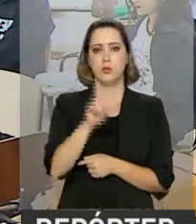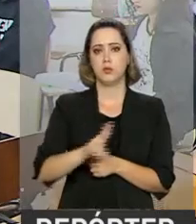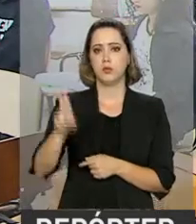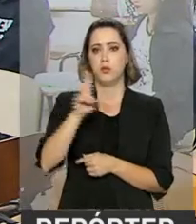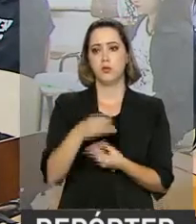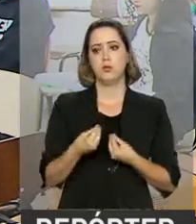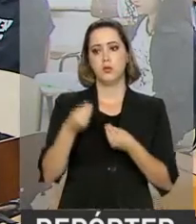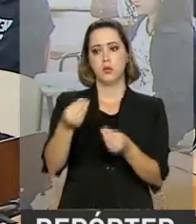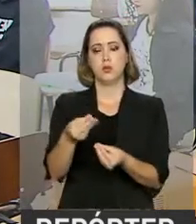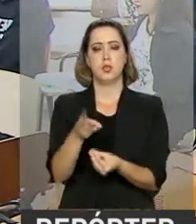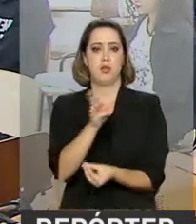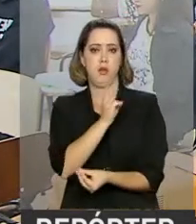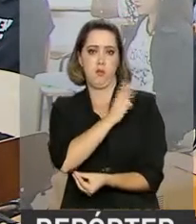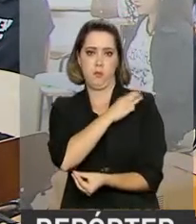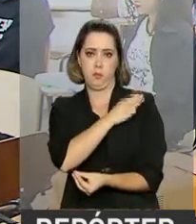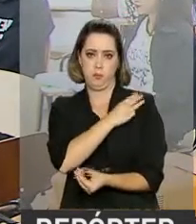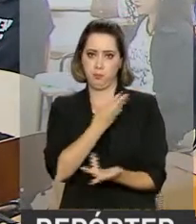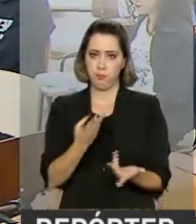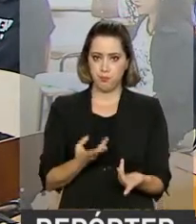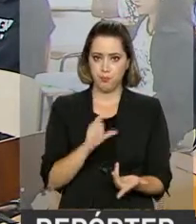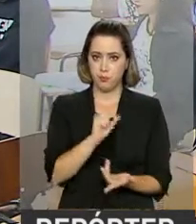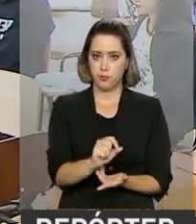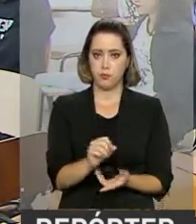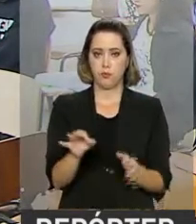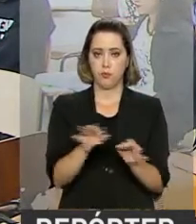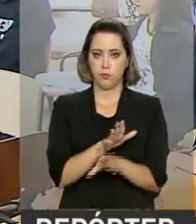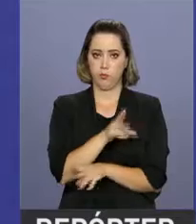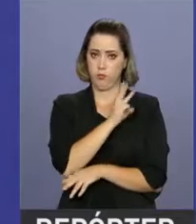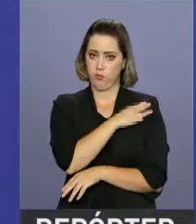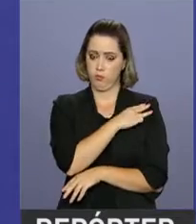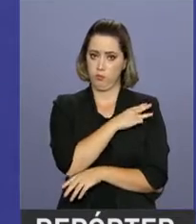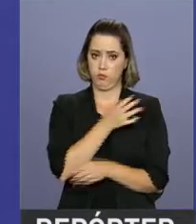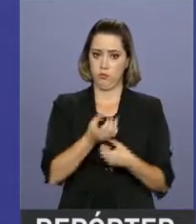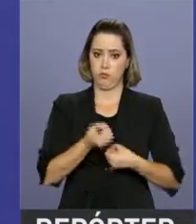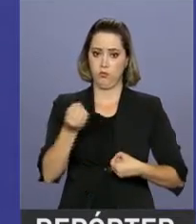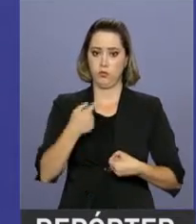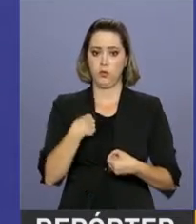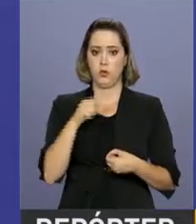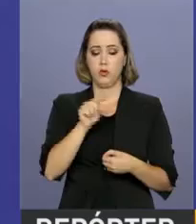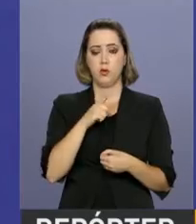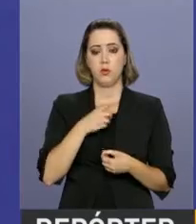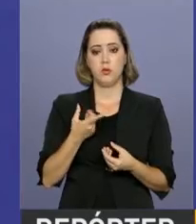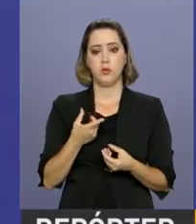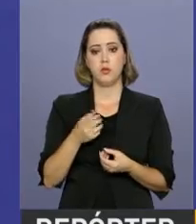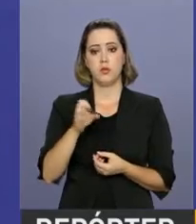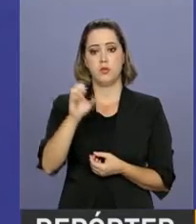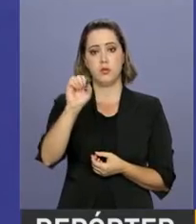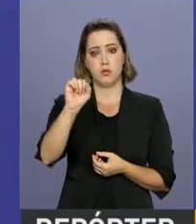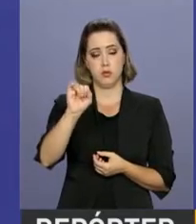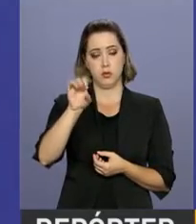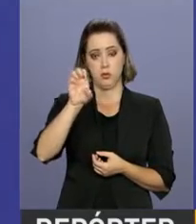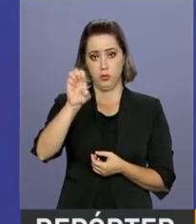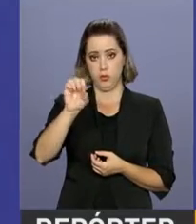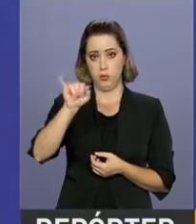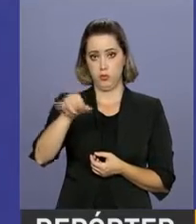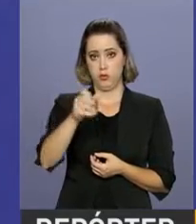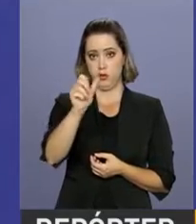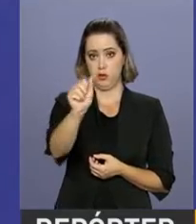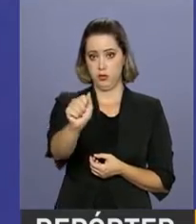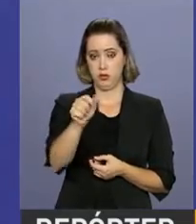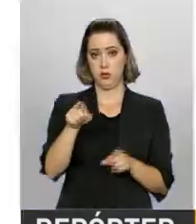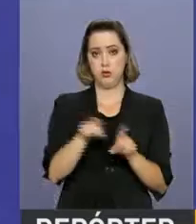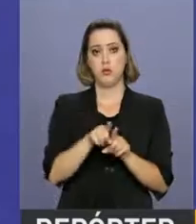para fornecer o certificado de conclusão do ensino médio. Para isso que o Enseja foi criado e é para isso que ele